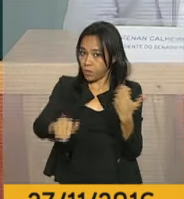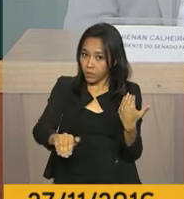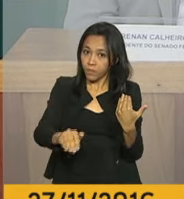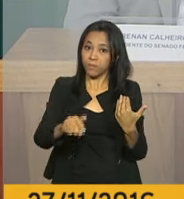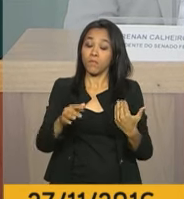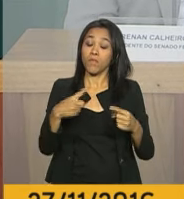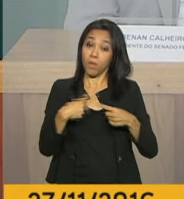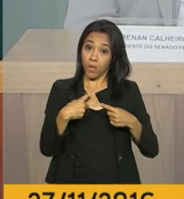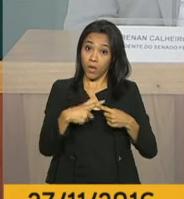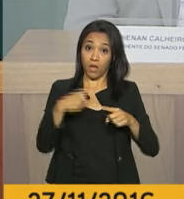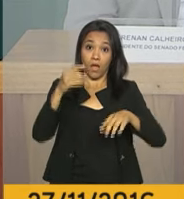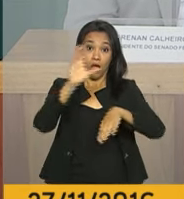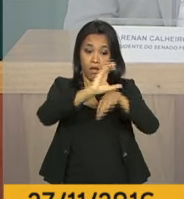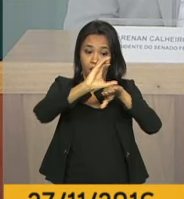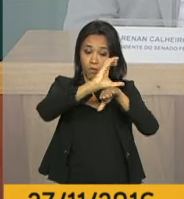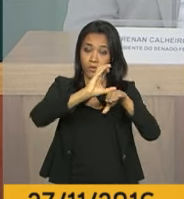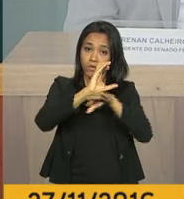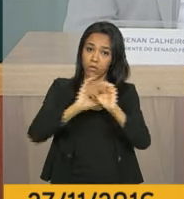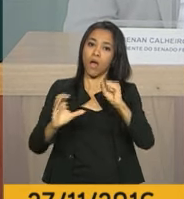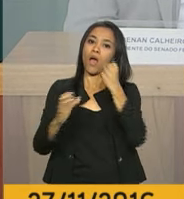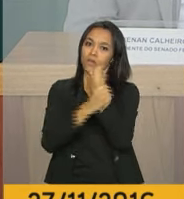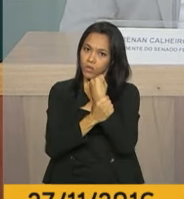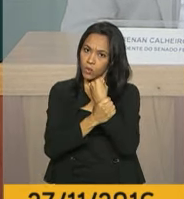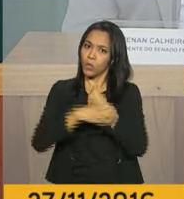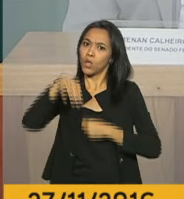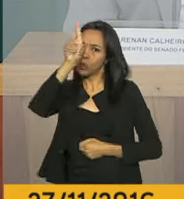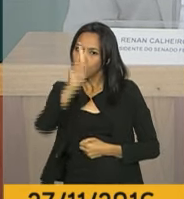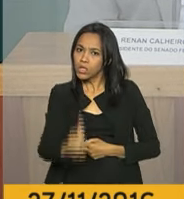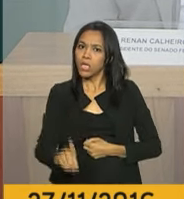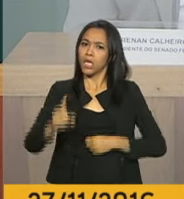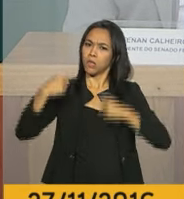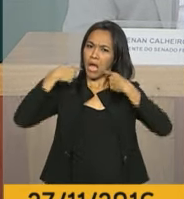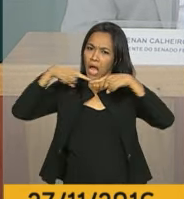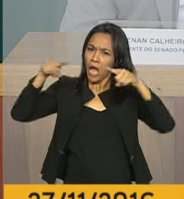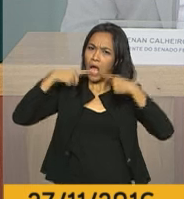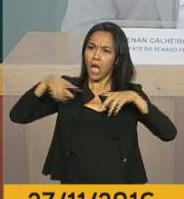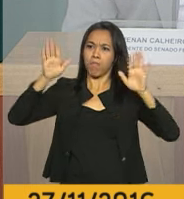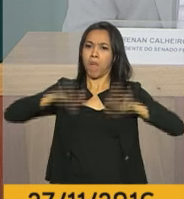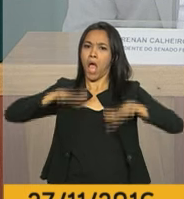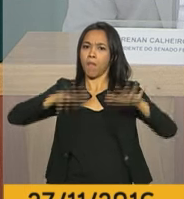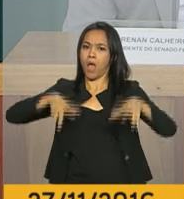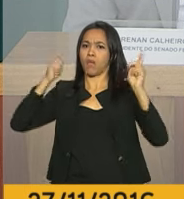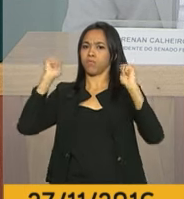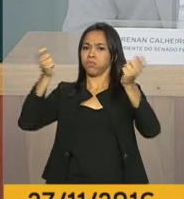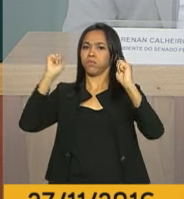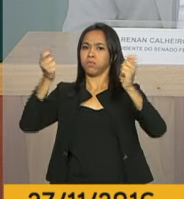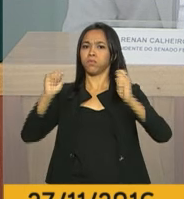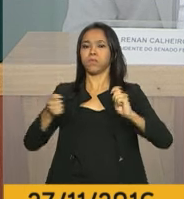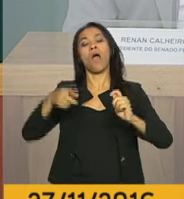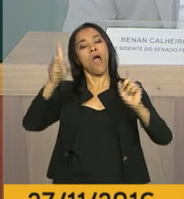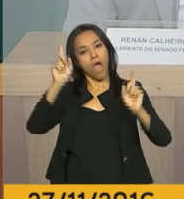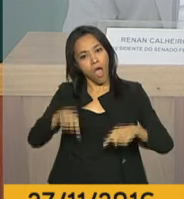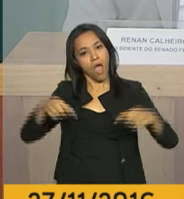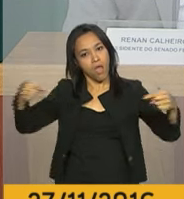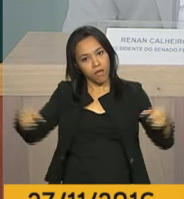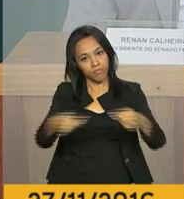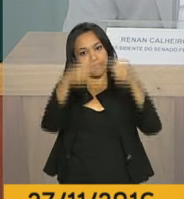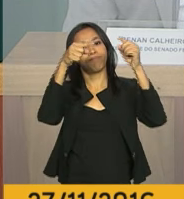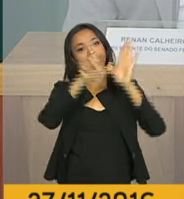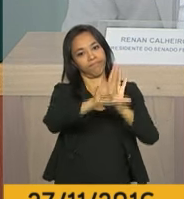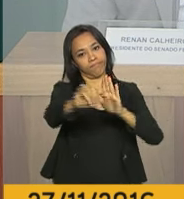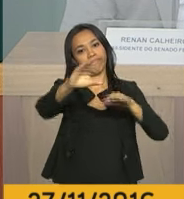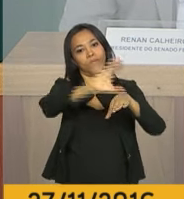que a Constituição garante o direito à livre manifestação, portanto, legitimando o movimento de